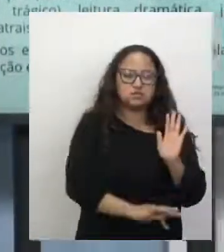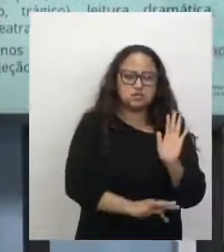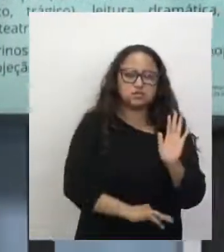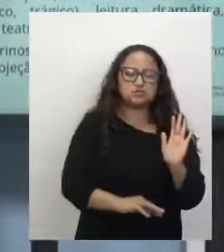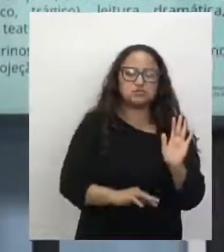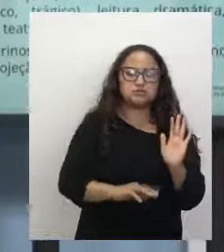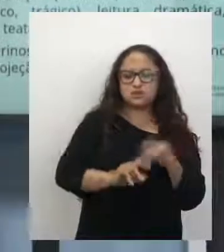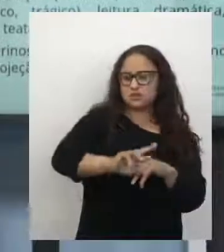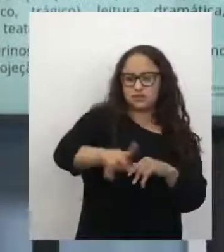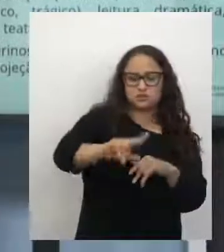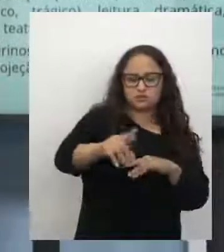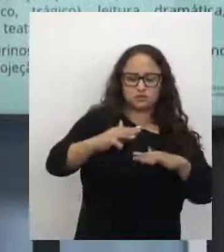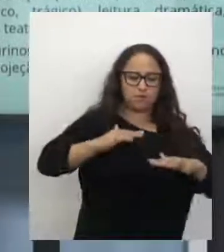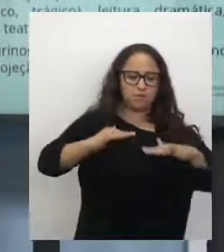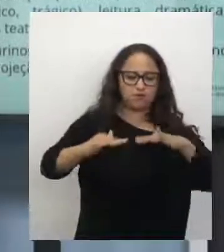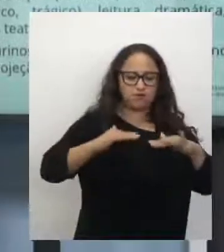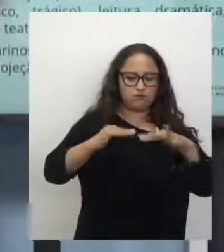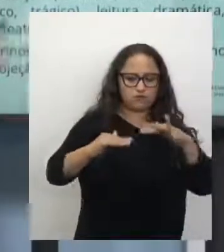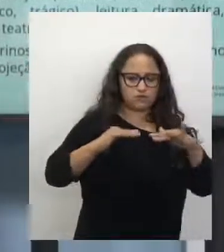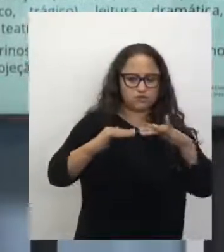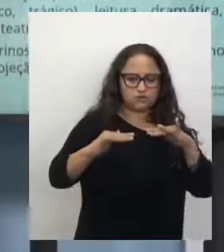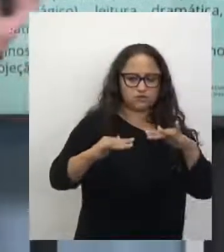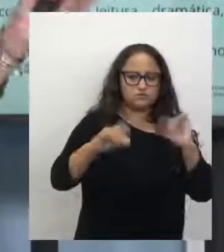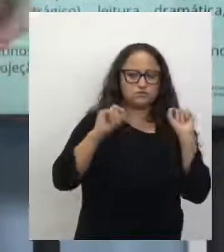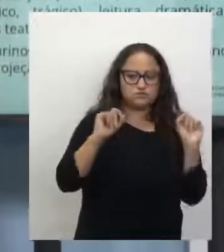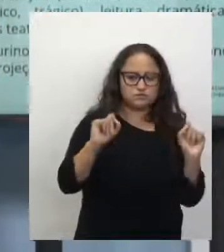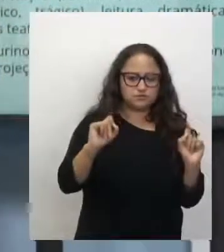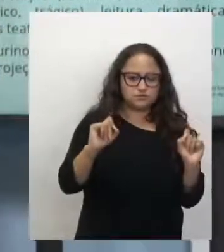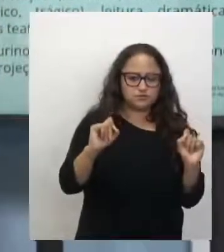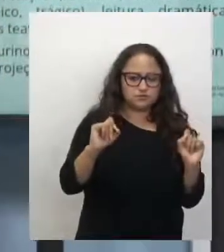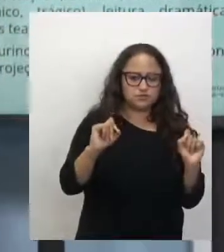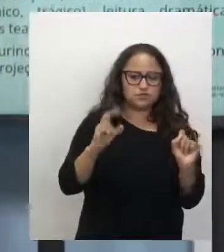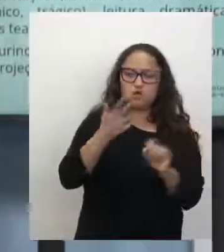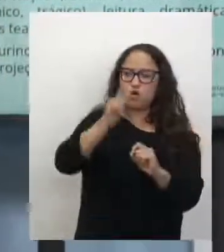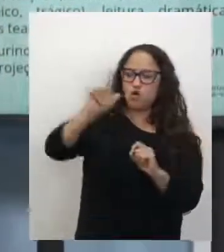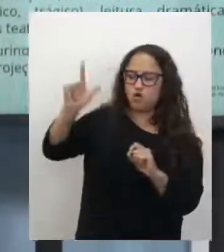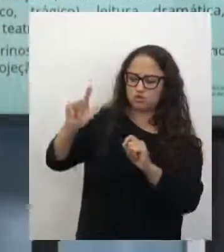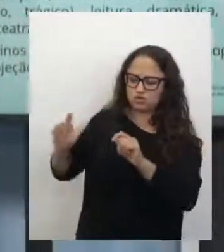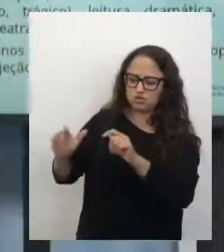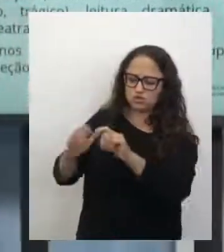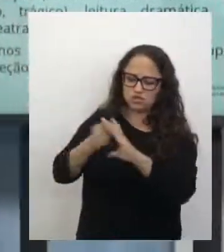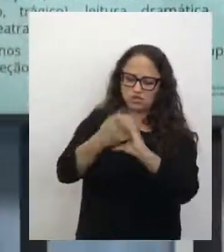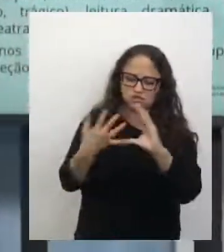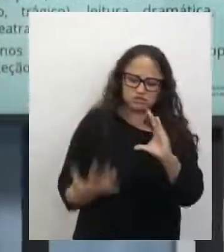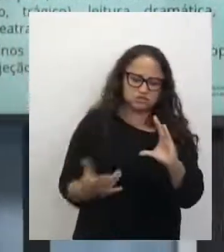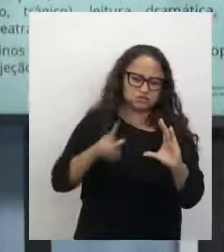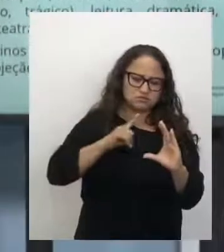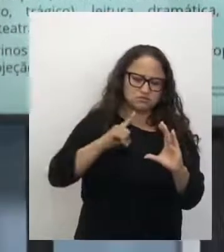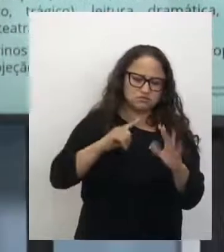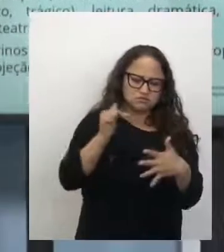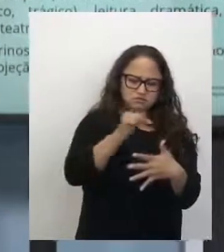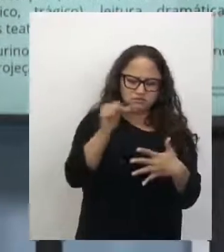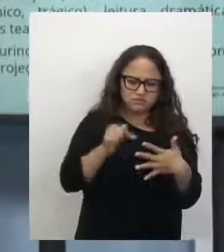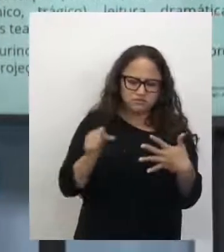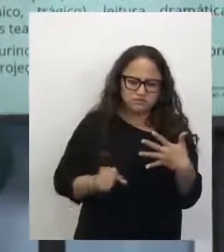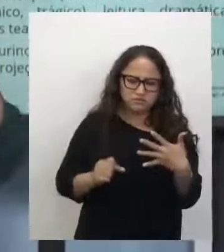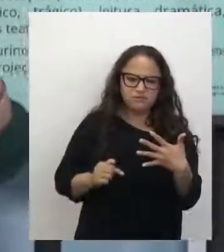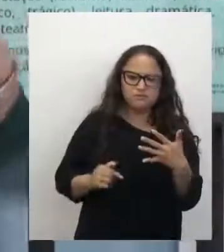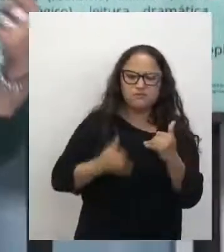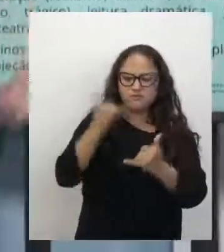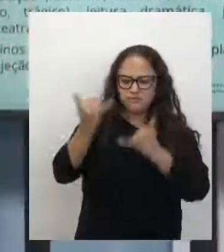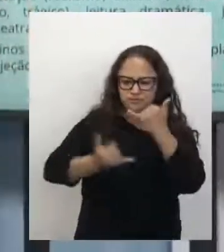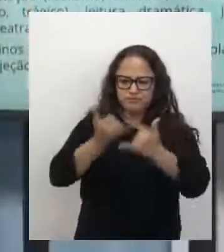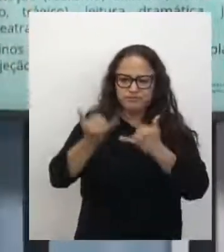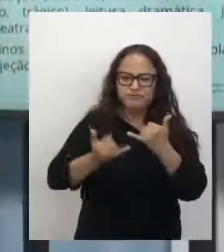ter essa movimentação, né, de outros elementos, tá? Jogos teatrais, né? E